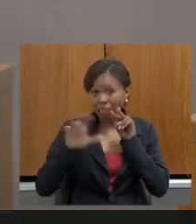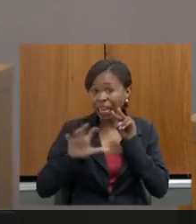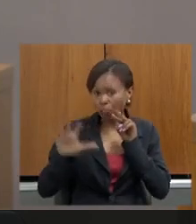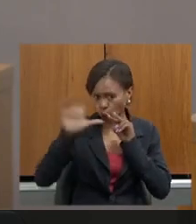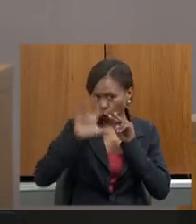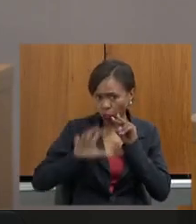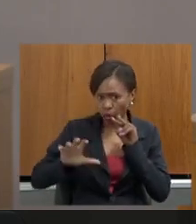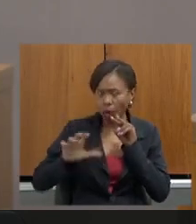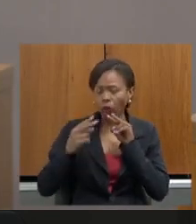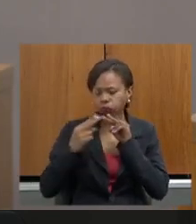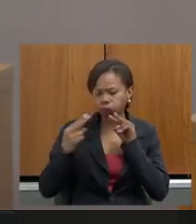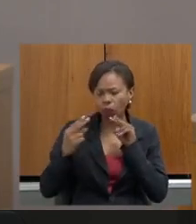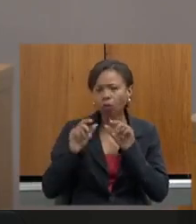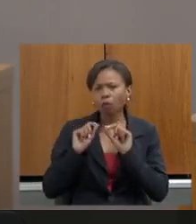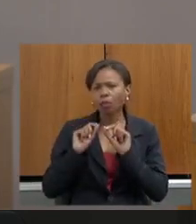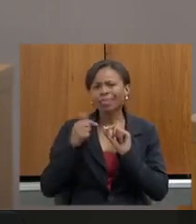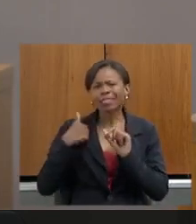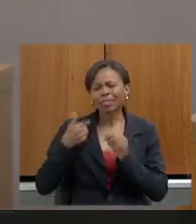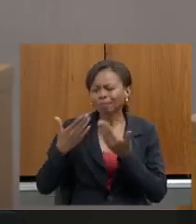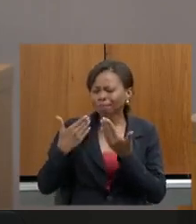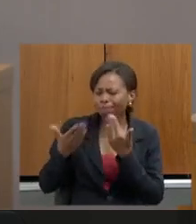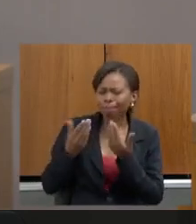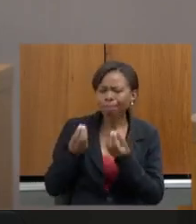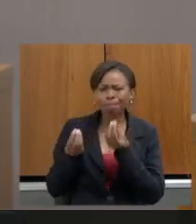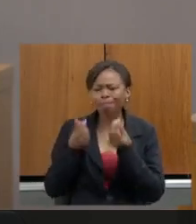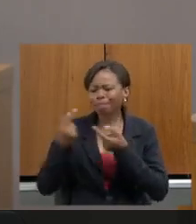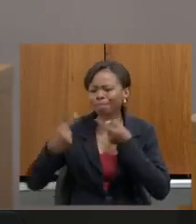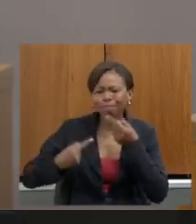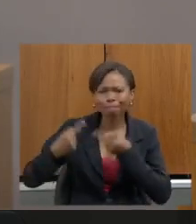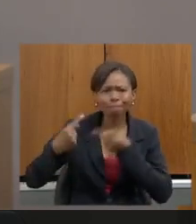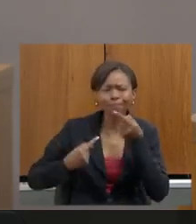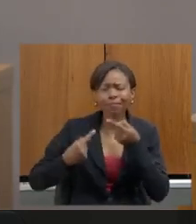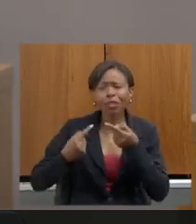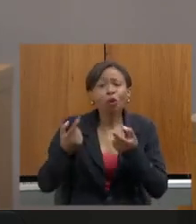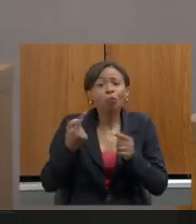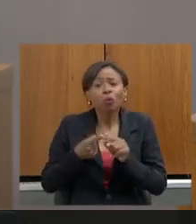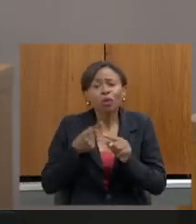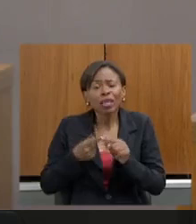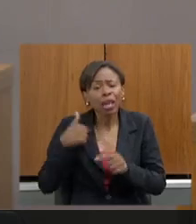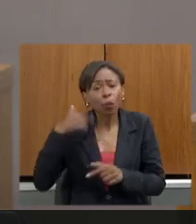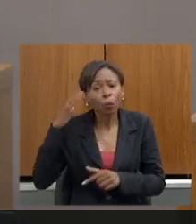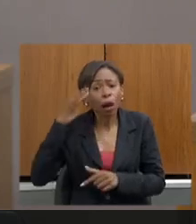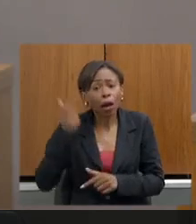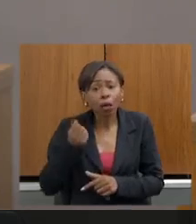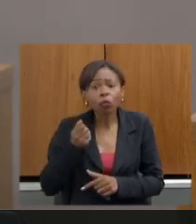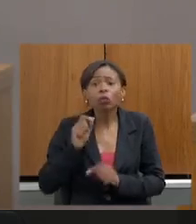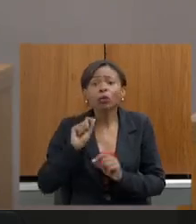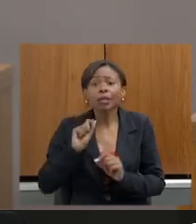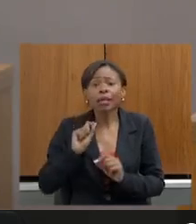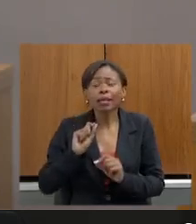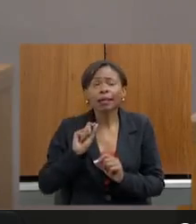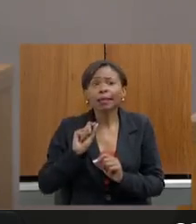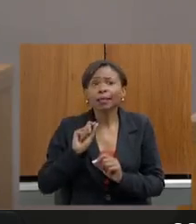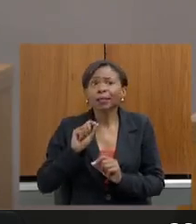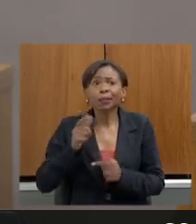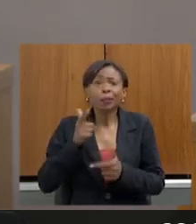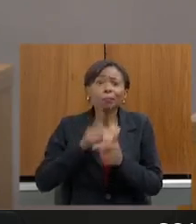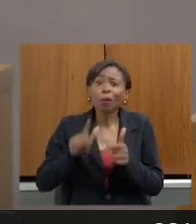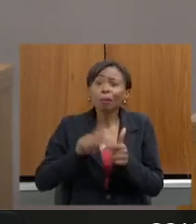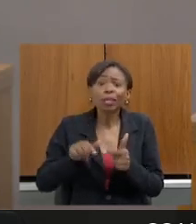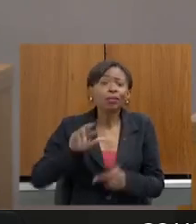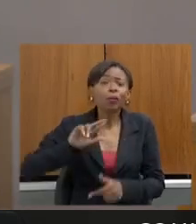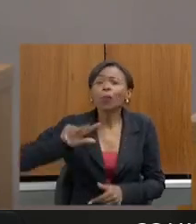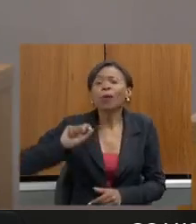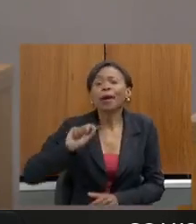Eu sempre fico achando que abriga a maior não é regionalizar não é a briga maior é